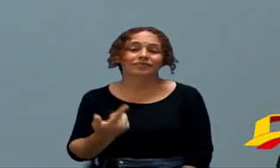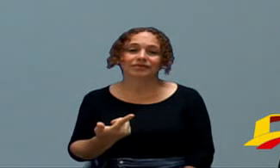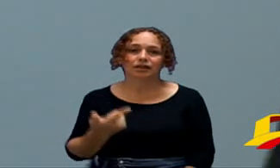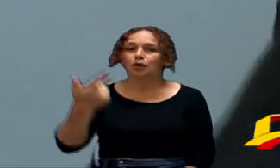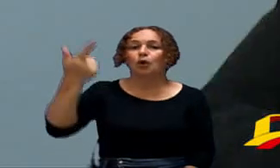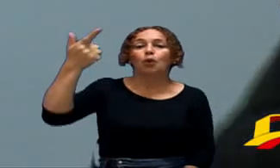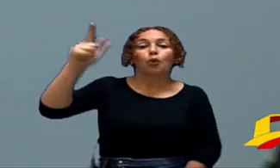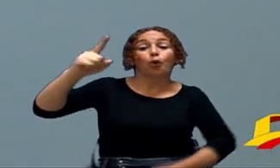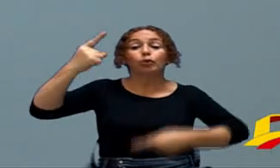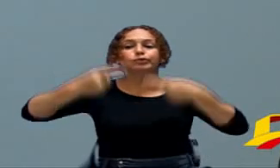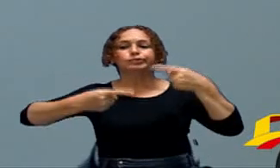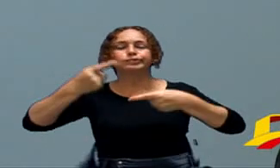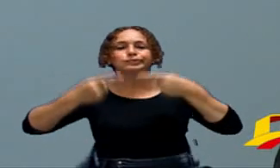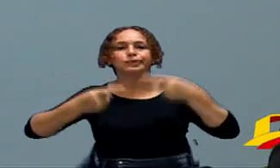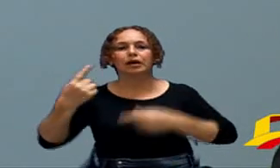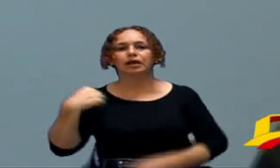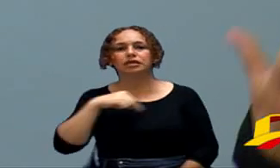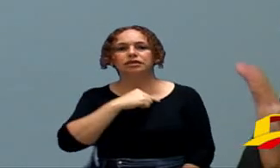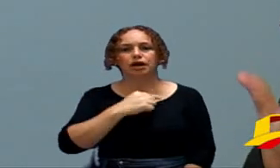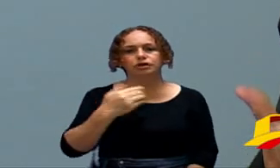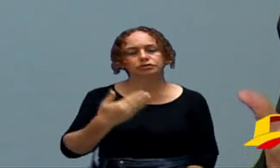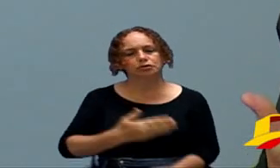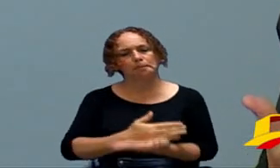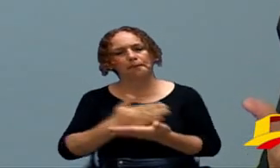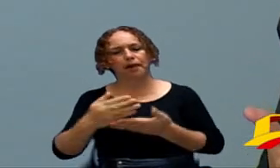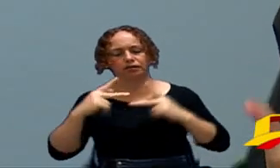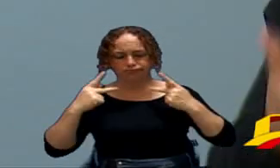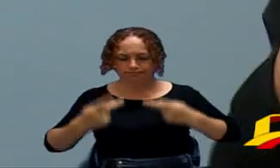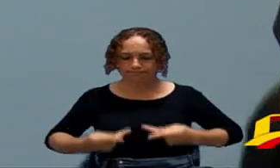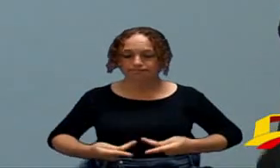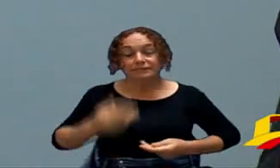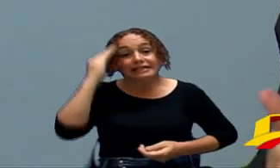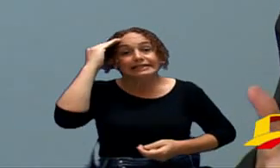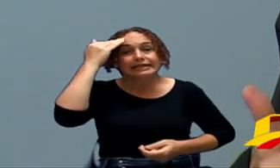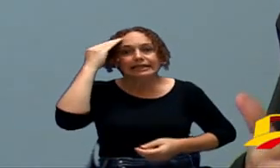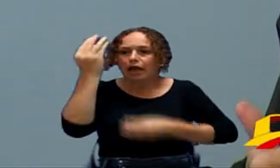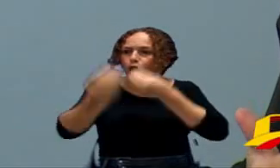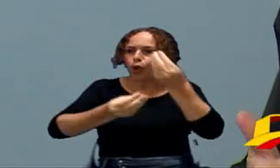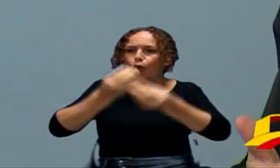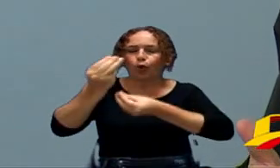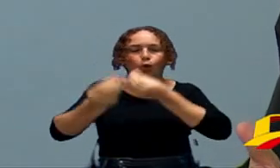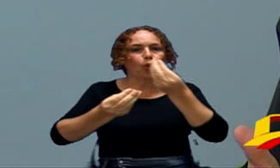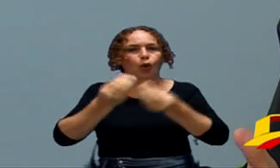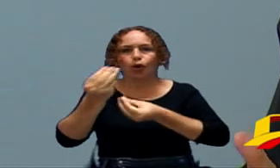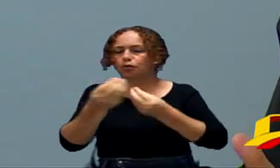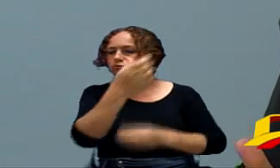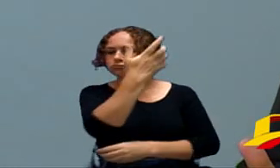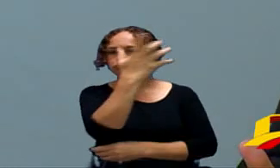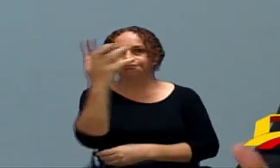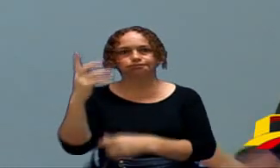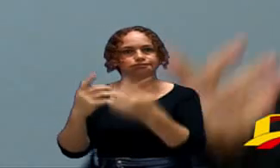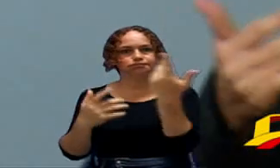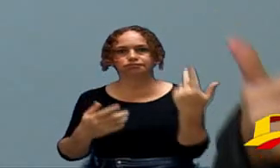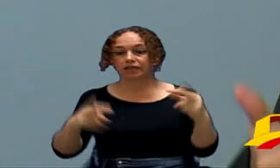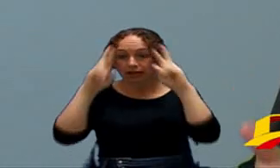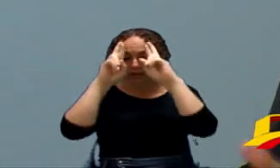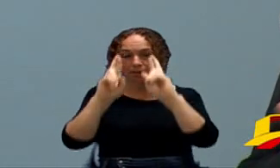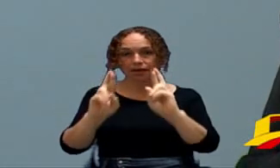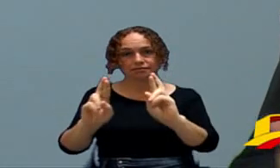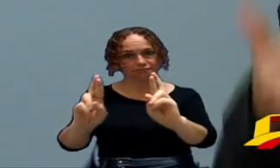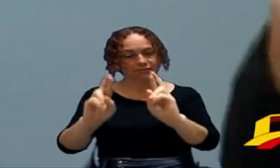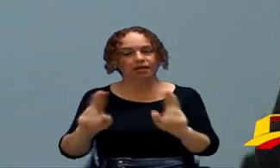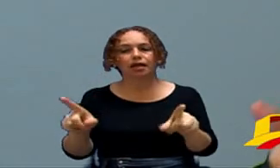de evolução, onde o ser humano vem respeitando o meio ambiente, e eu espero que sim, cada vez mais,